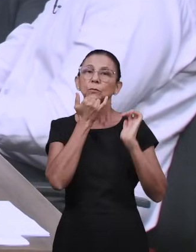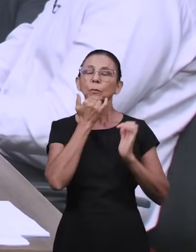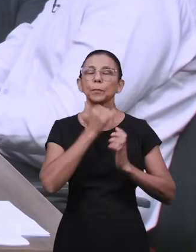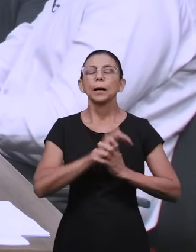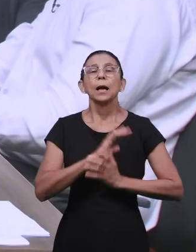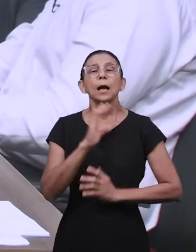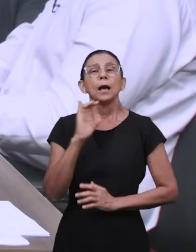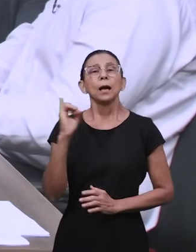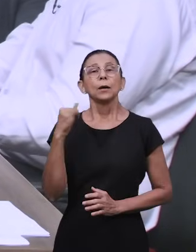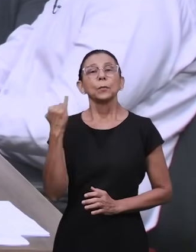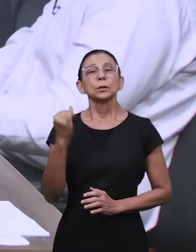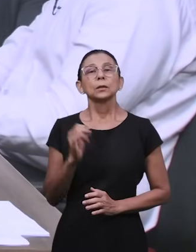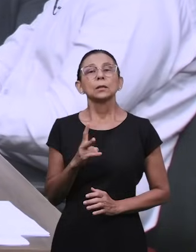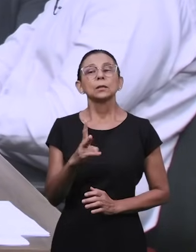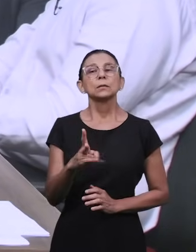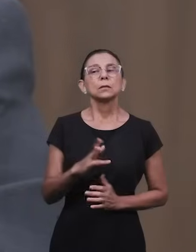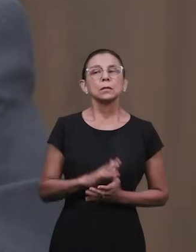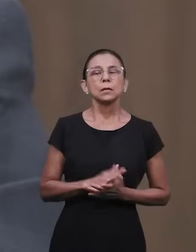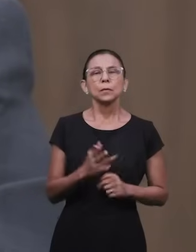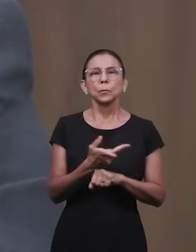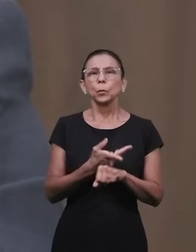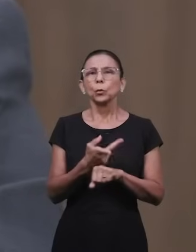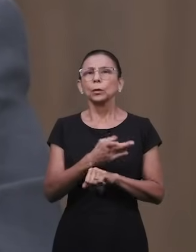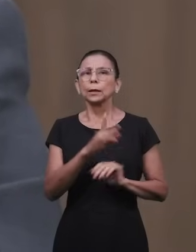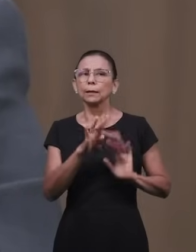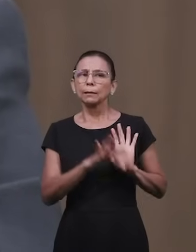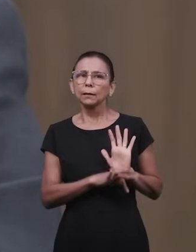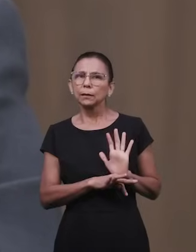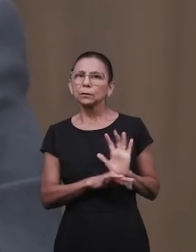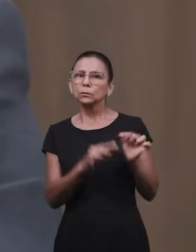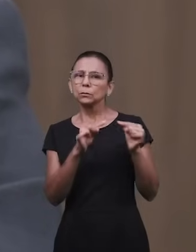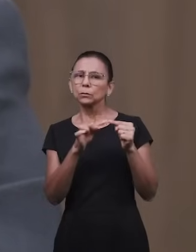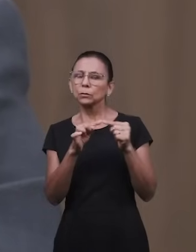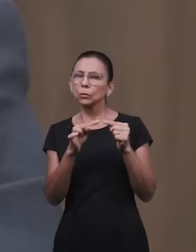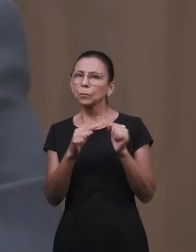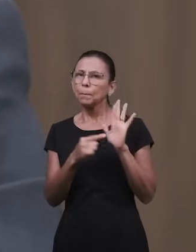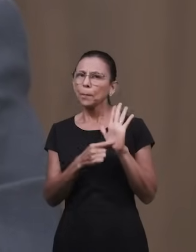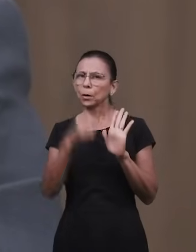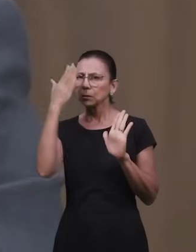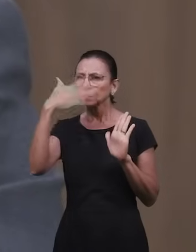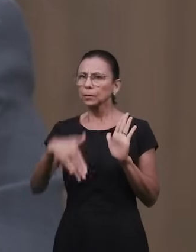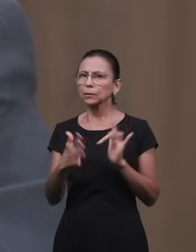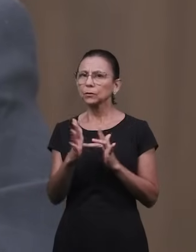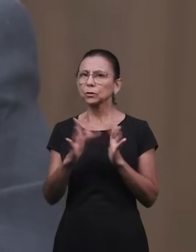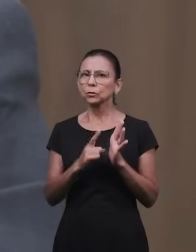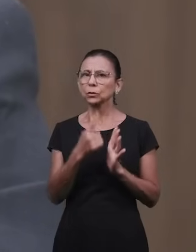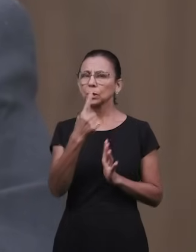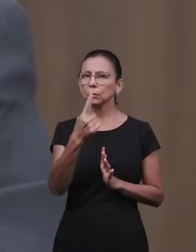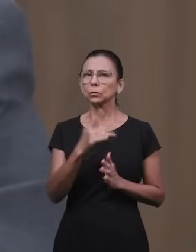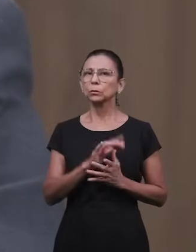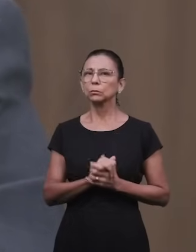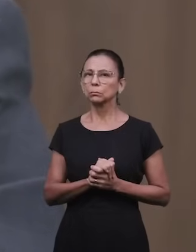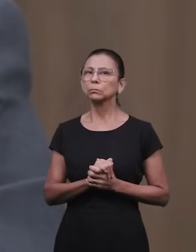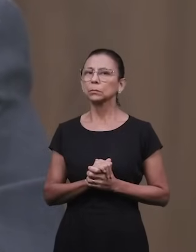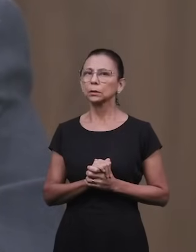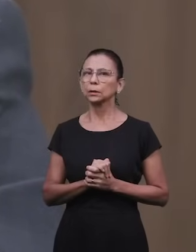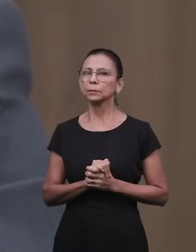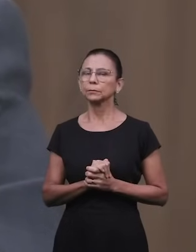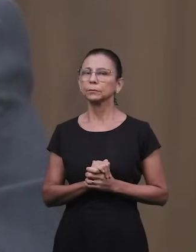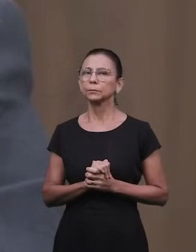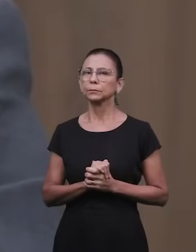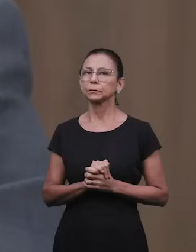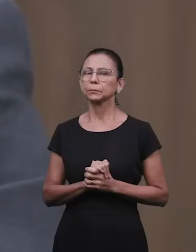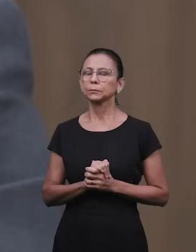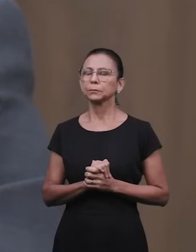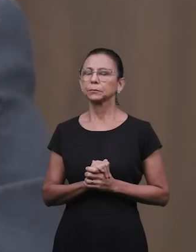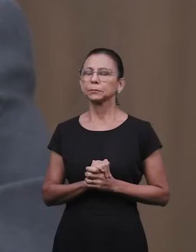gente sempre procurar na palavra esses textos que identificam Jesus como o único mediador. O pastor